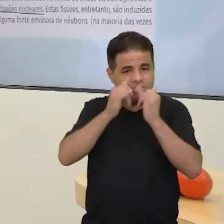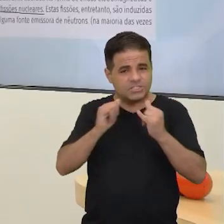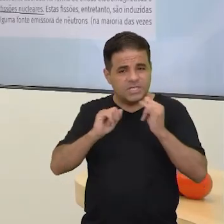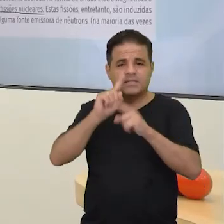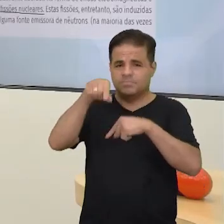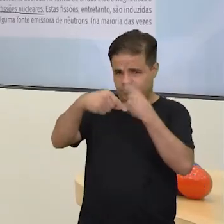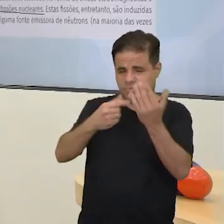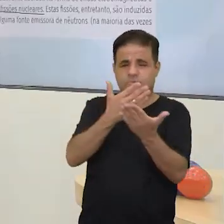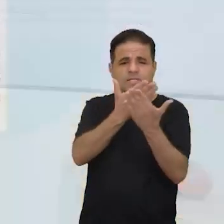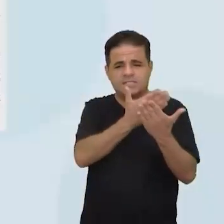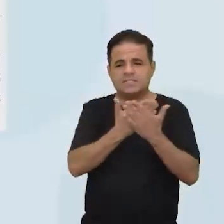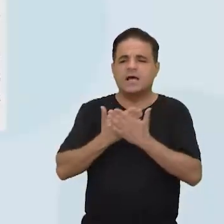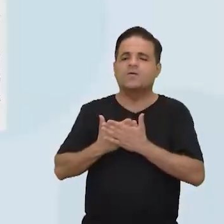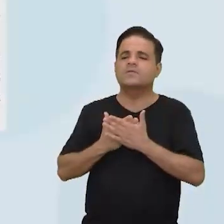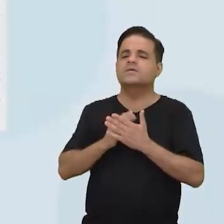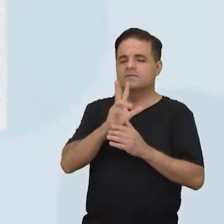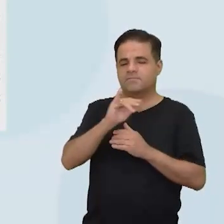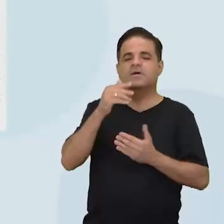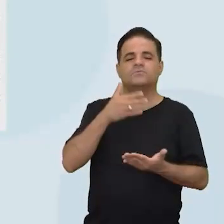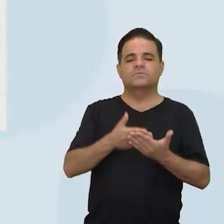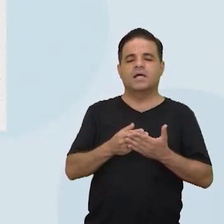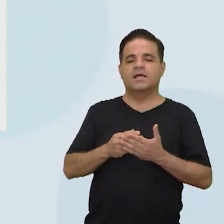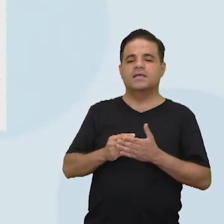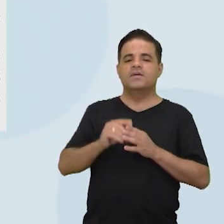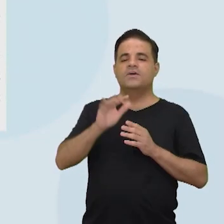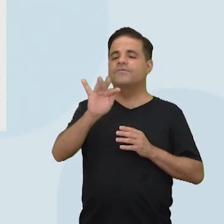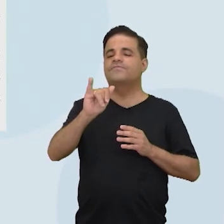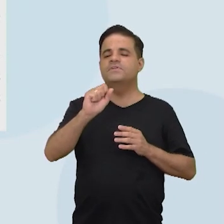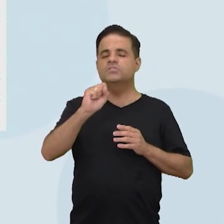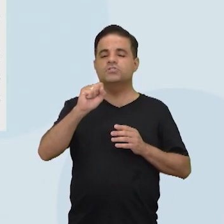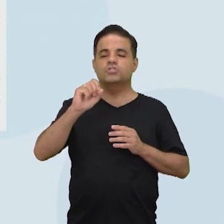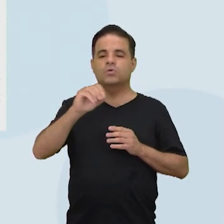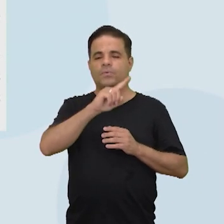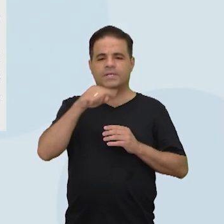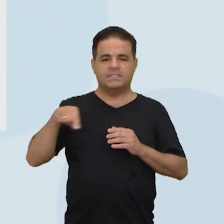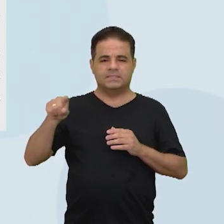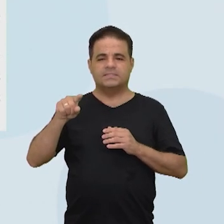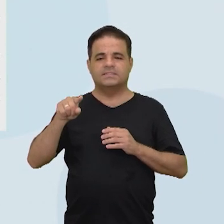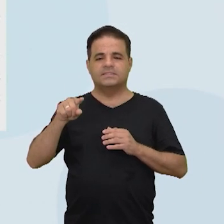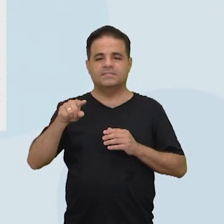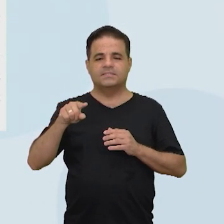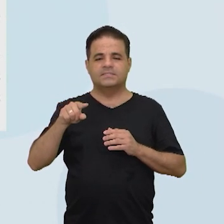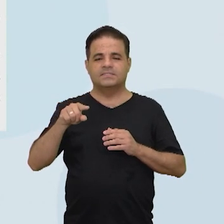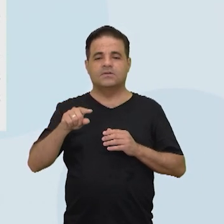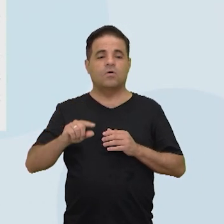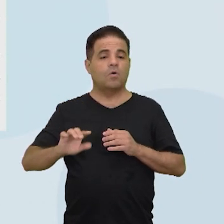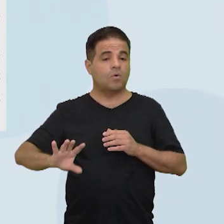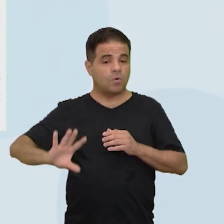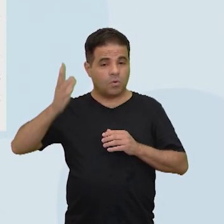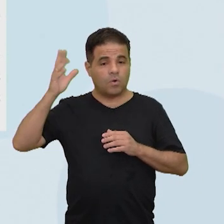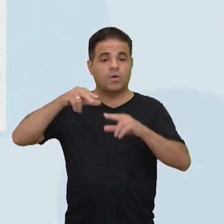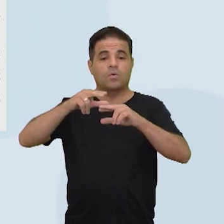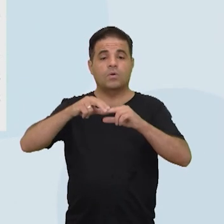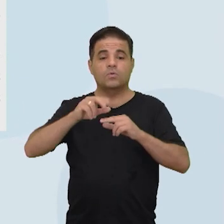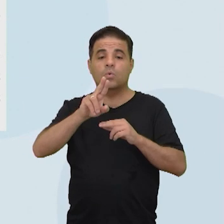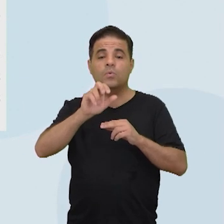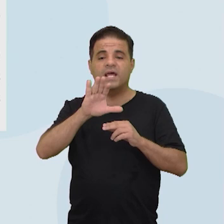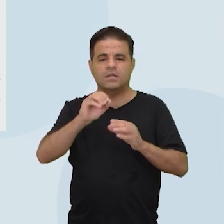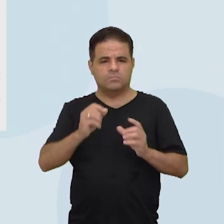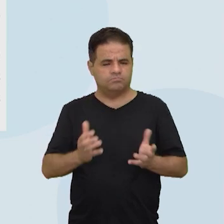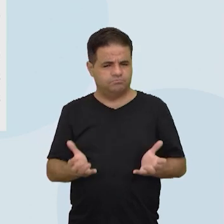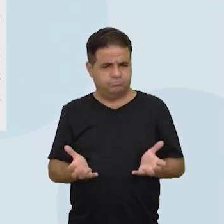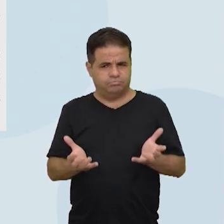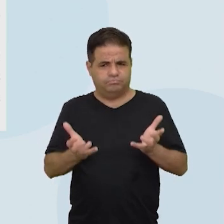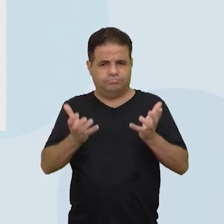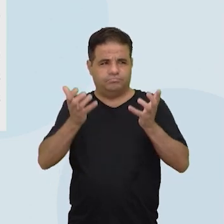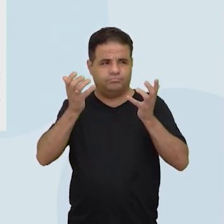nas próximas aulas, tá? Estas fissões, entretanto, são induzidas e ocorrem quando o urânio enriquecido é